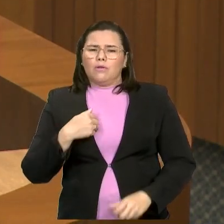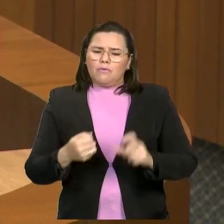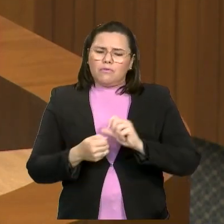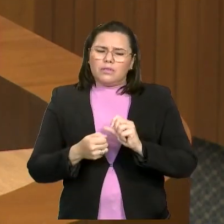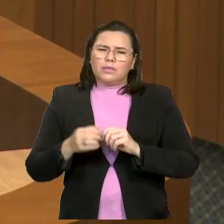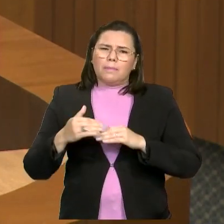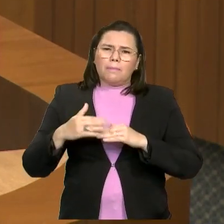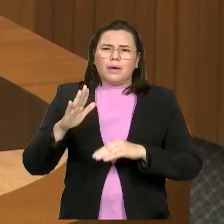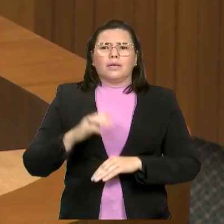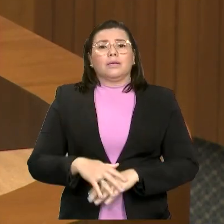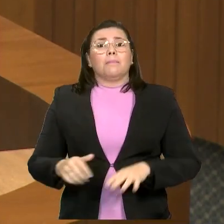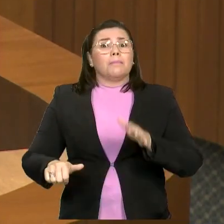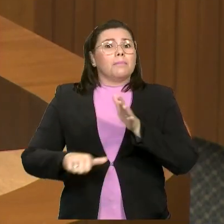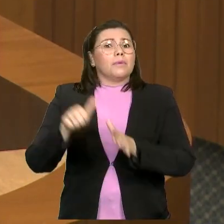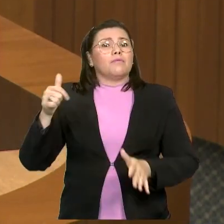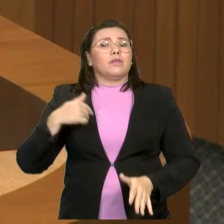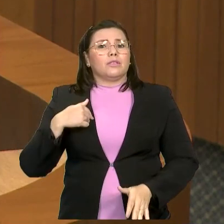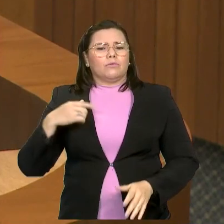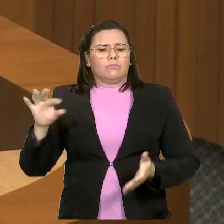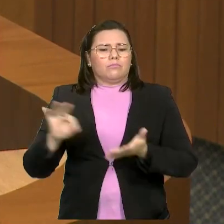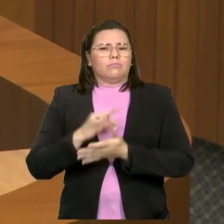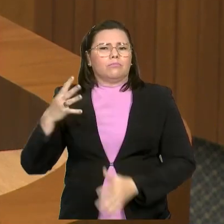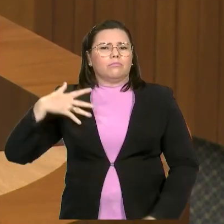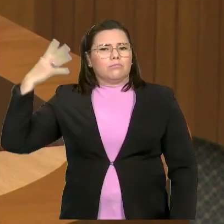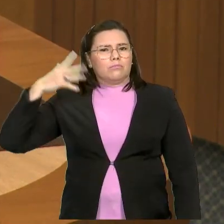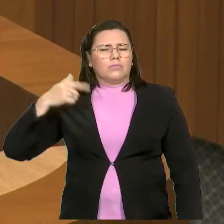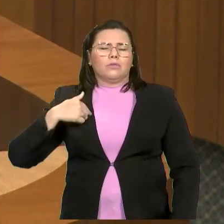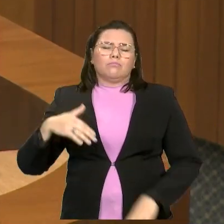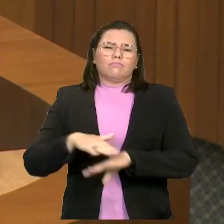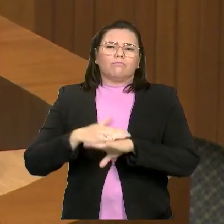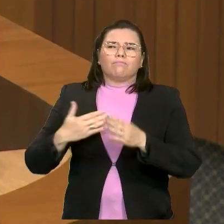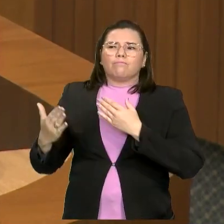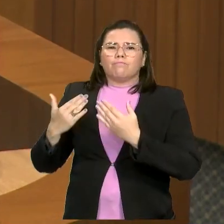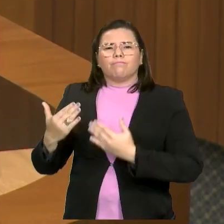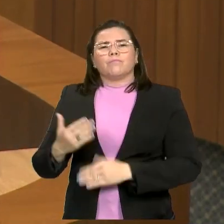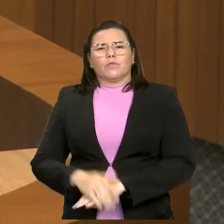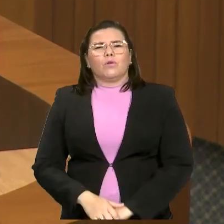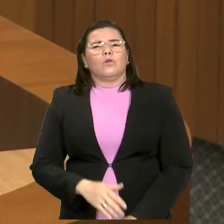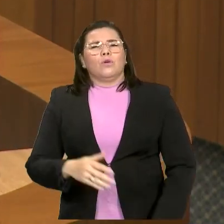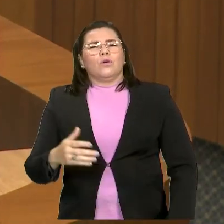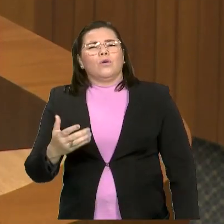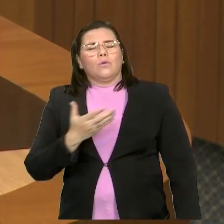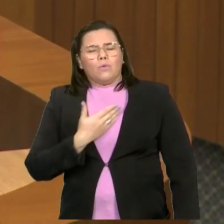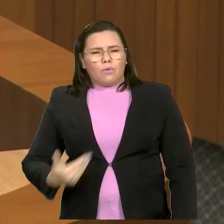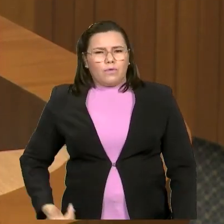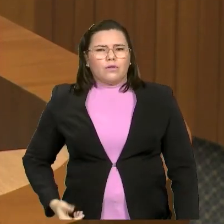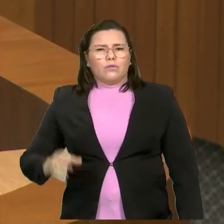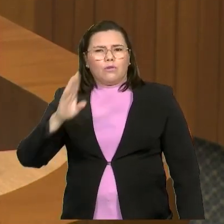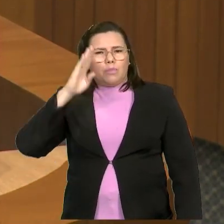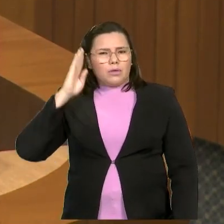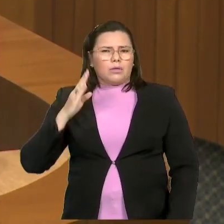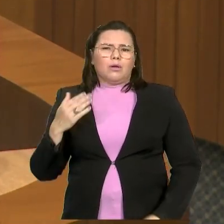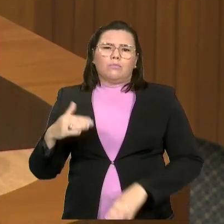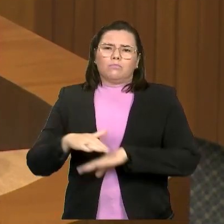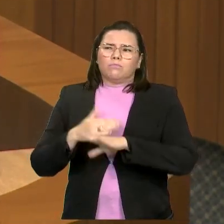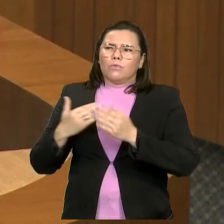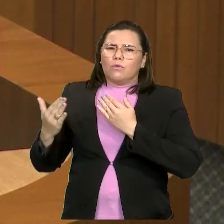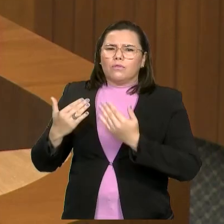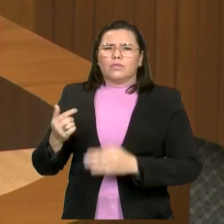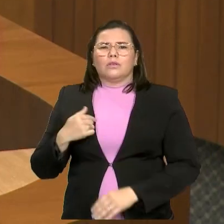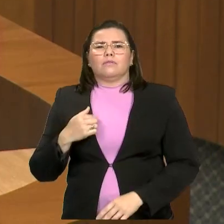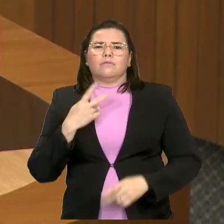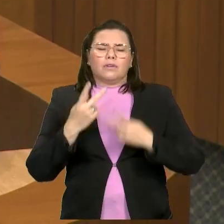tribuna. Fiquei muito feliz com o diálogo que tive com o governador, na qual eu tive a oportunidade de já tratar da minha região,